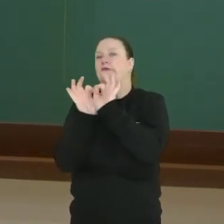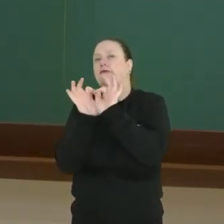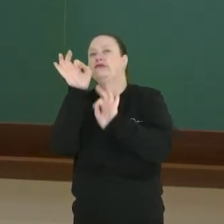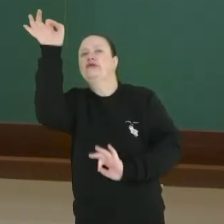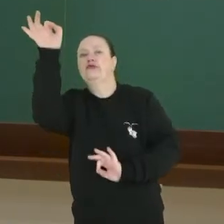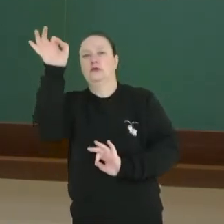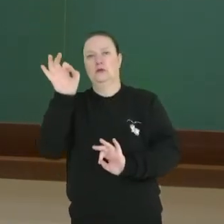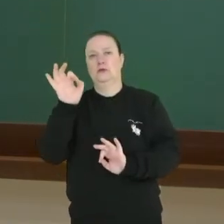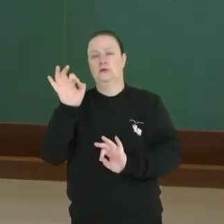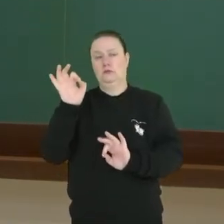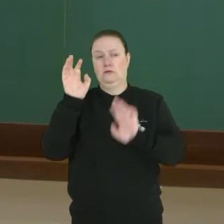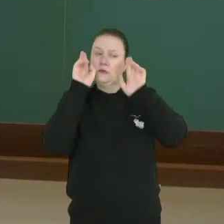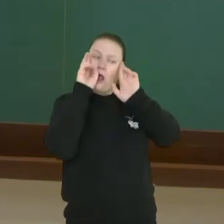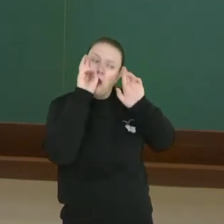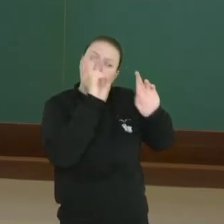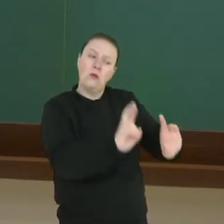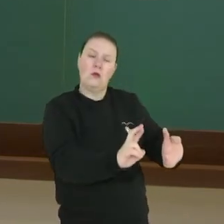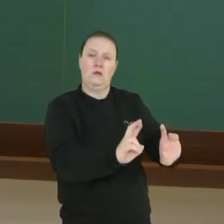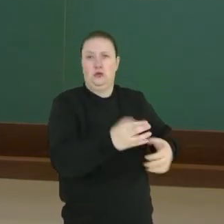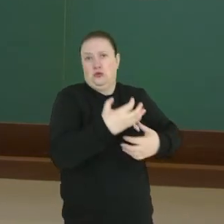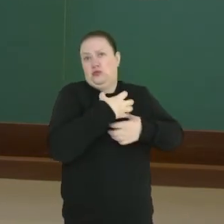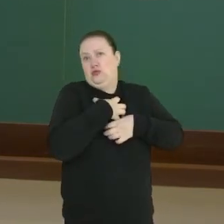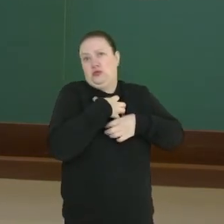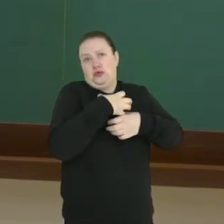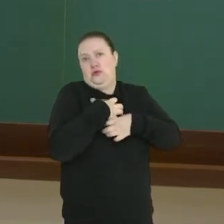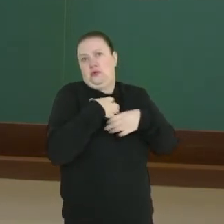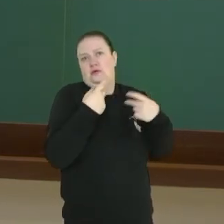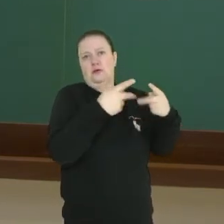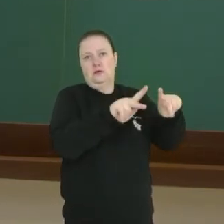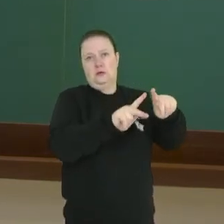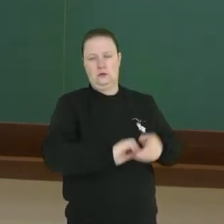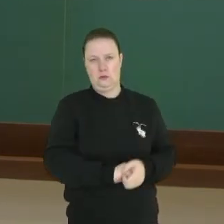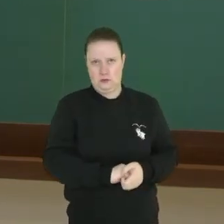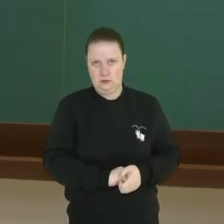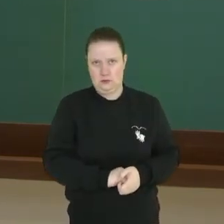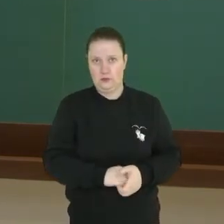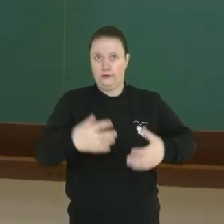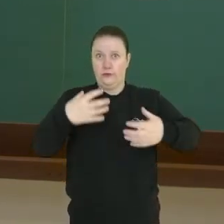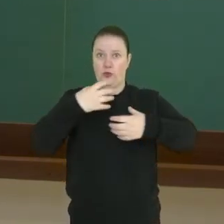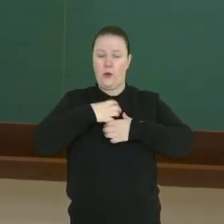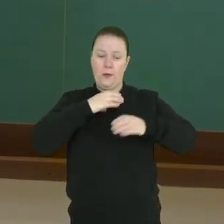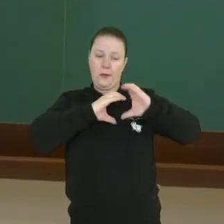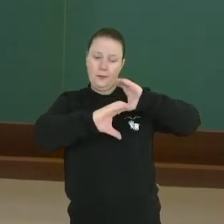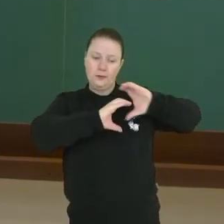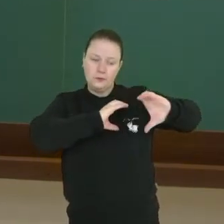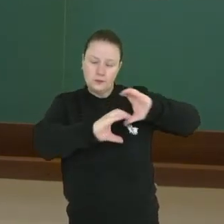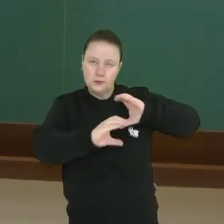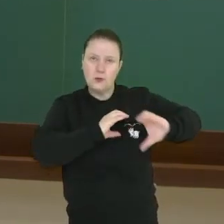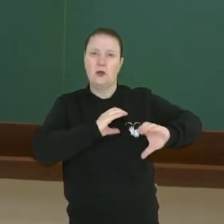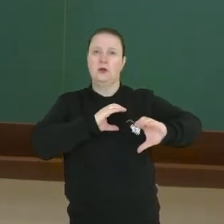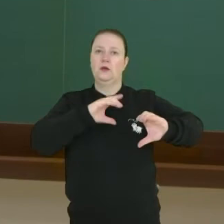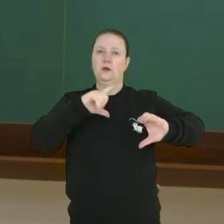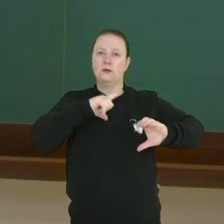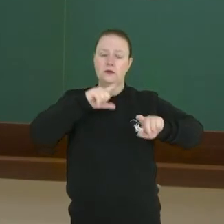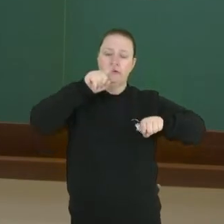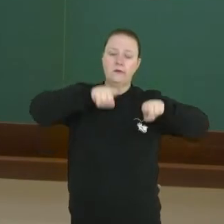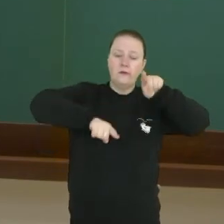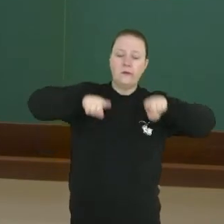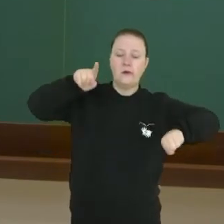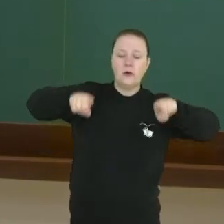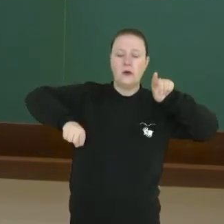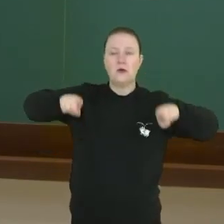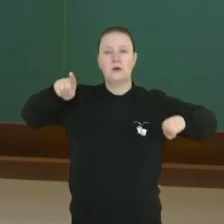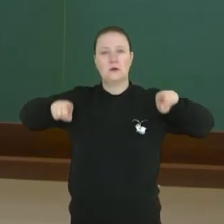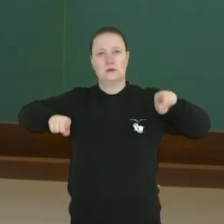em relação à nossa linguagem. Então, o modo de falar, o modo de comunicar, ele tem algumas variações ao longo,